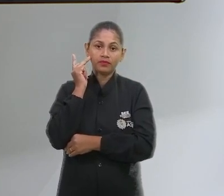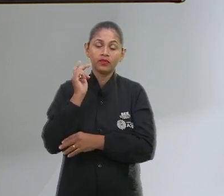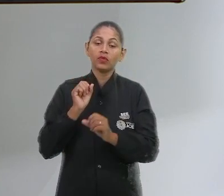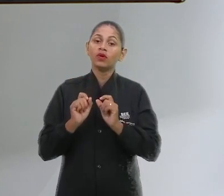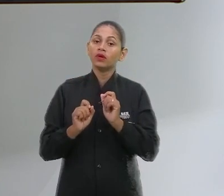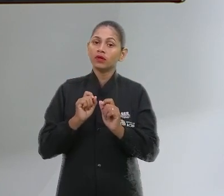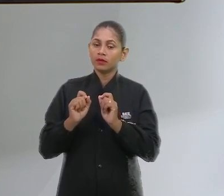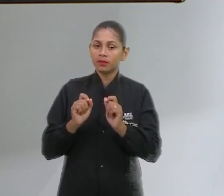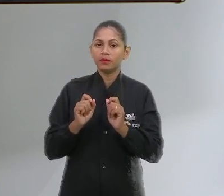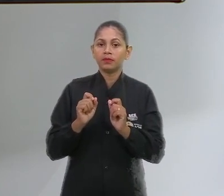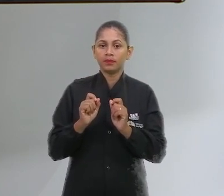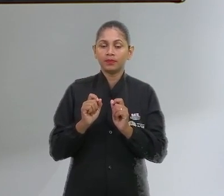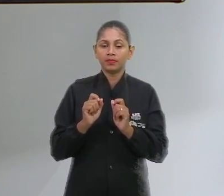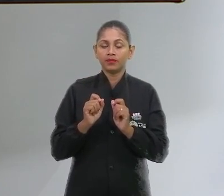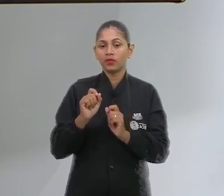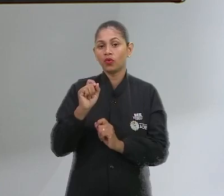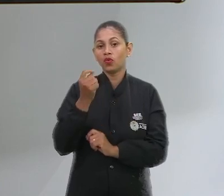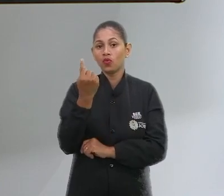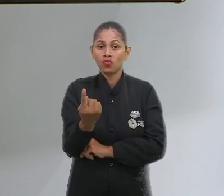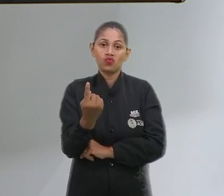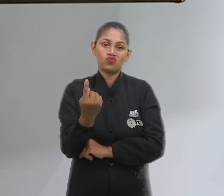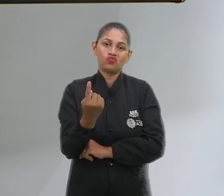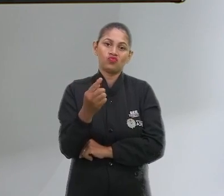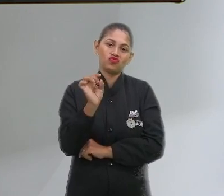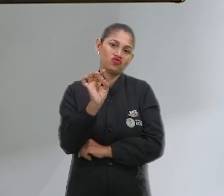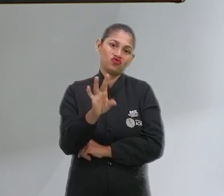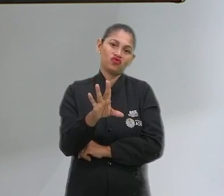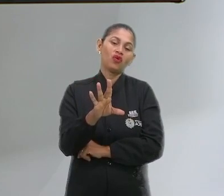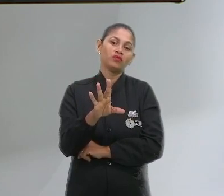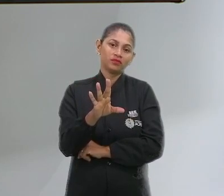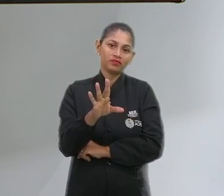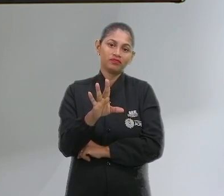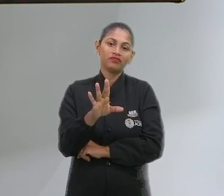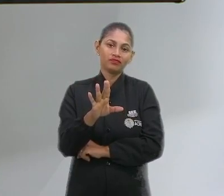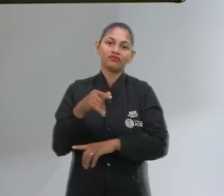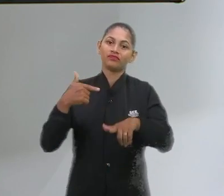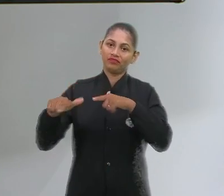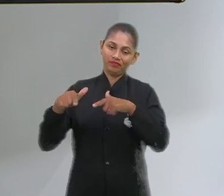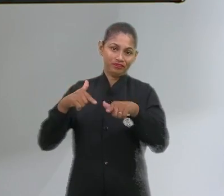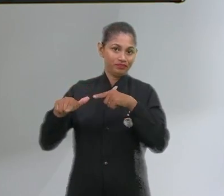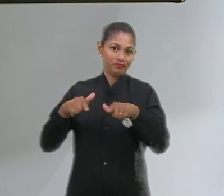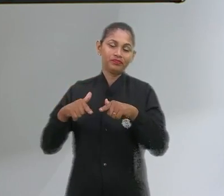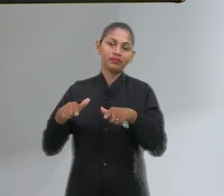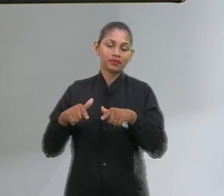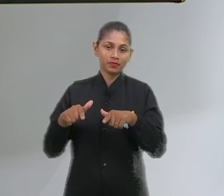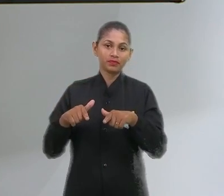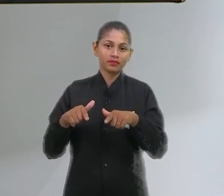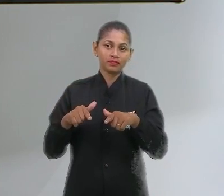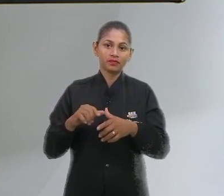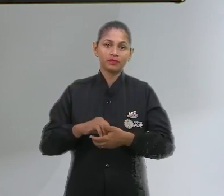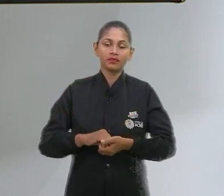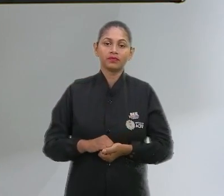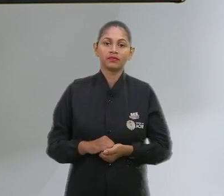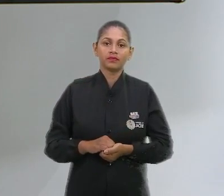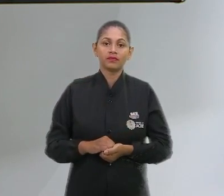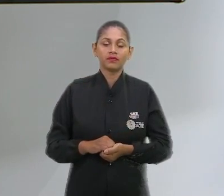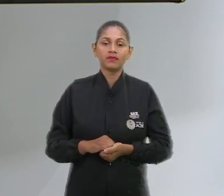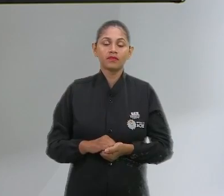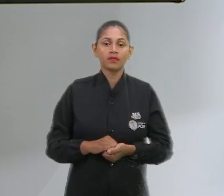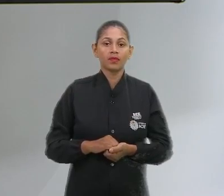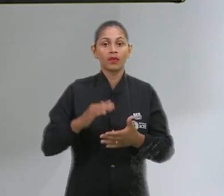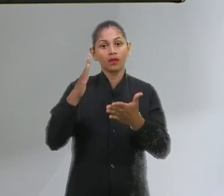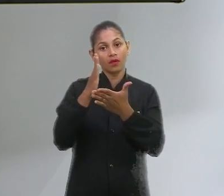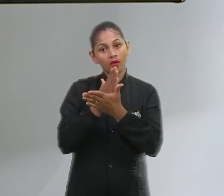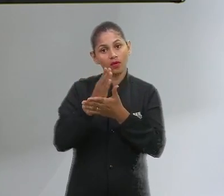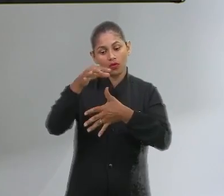das vezes, somente um membro da família, ele é gerador de renda. Então isso são alguns